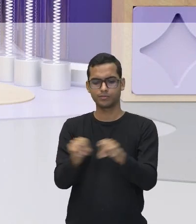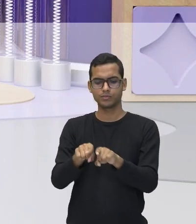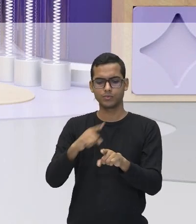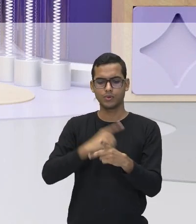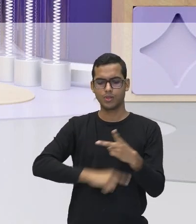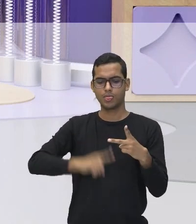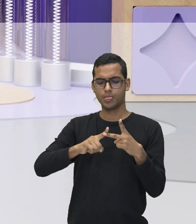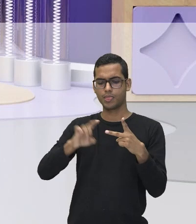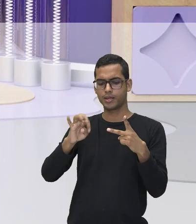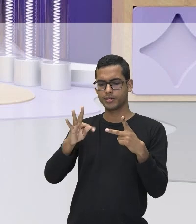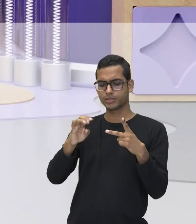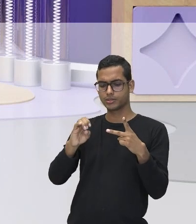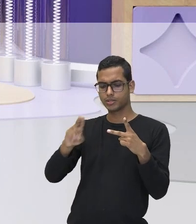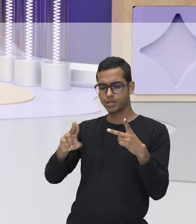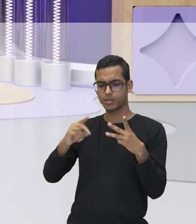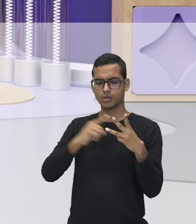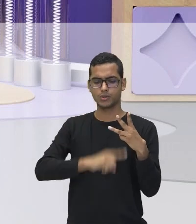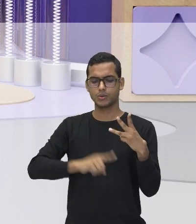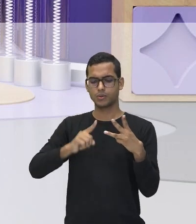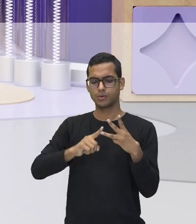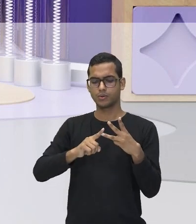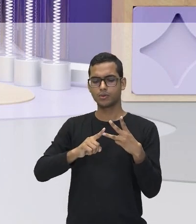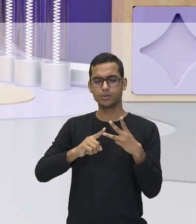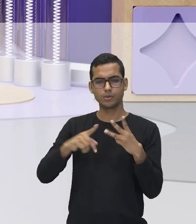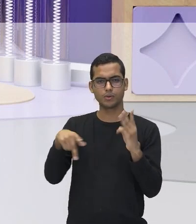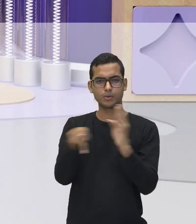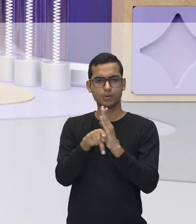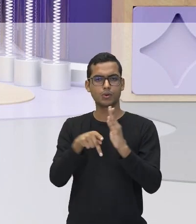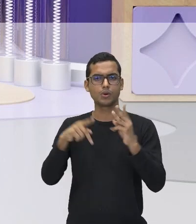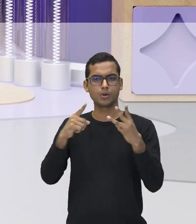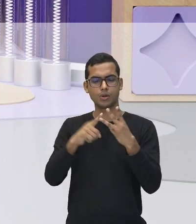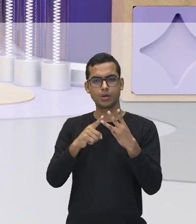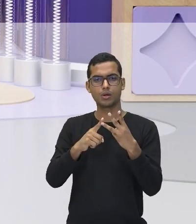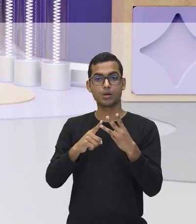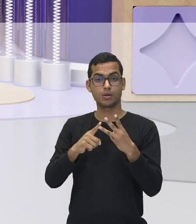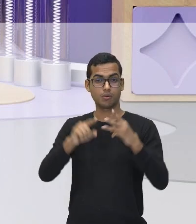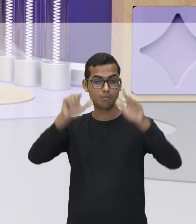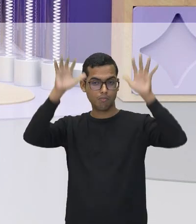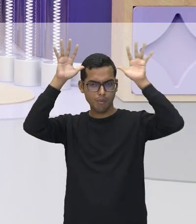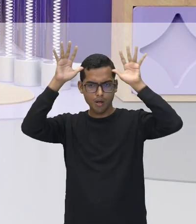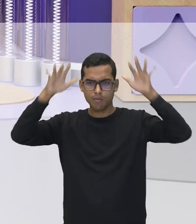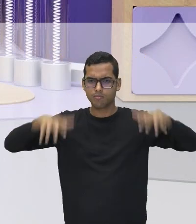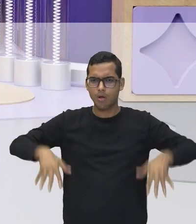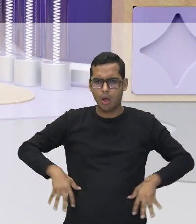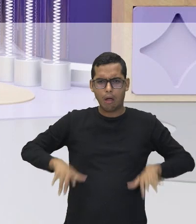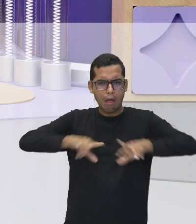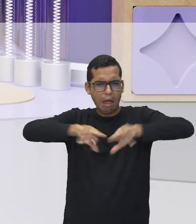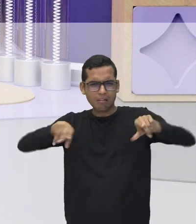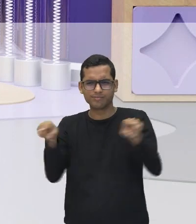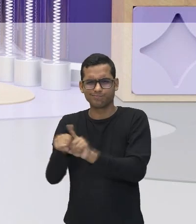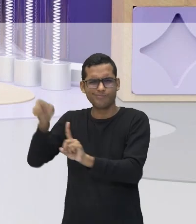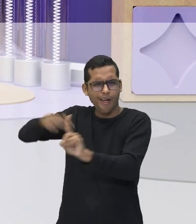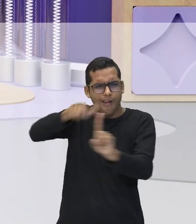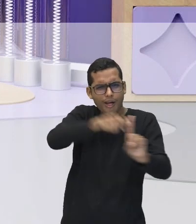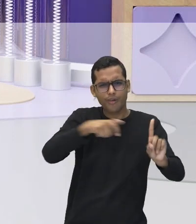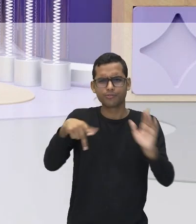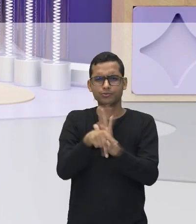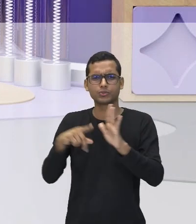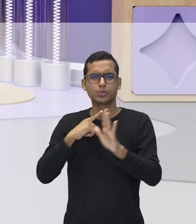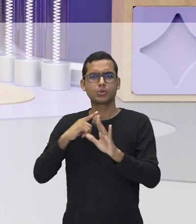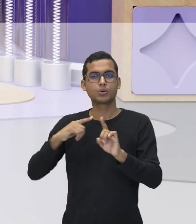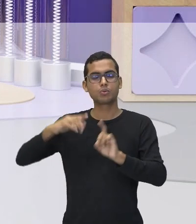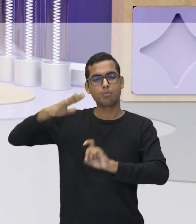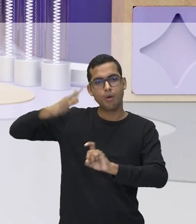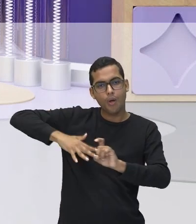da mitologia grega, da antiga religião grega, que tiveram grandes feitos e foram imortalizados aí pelos